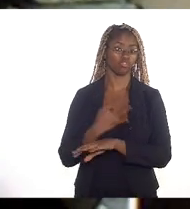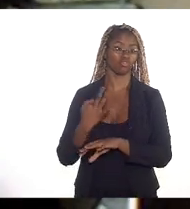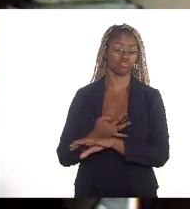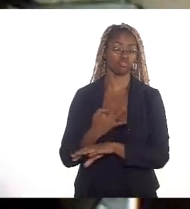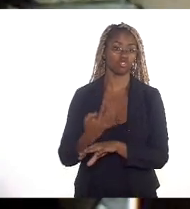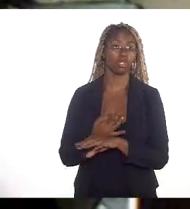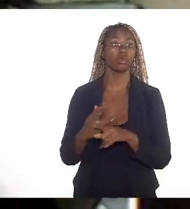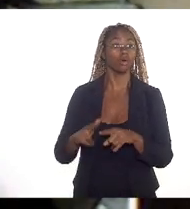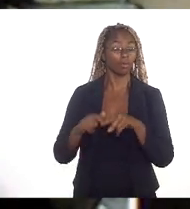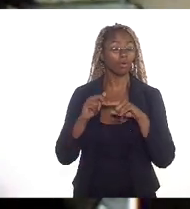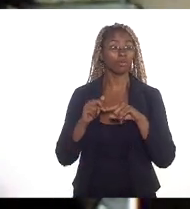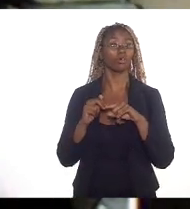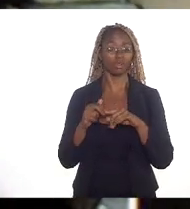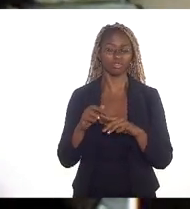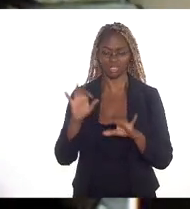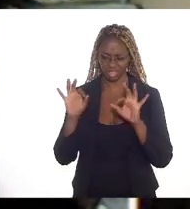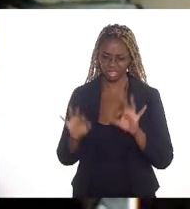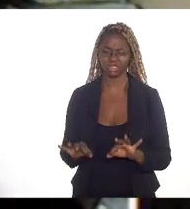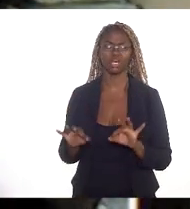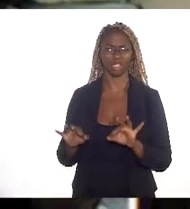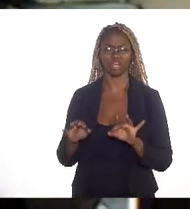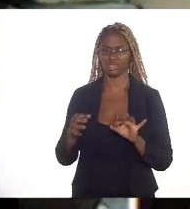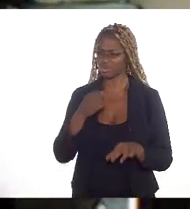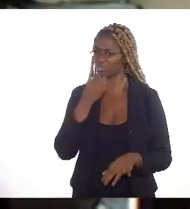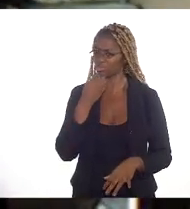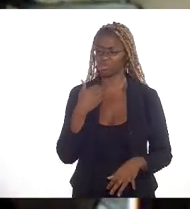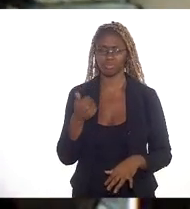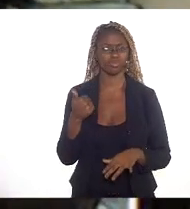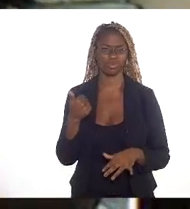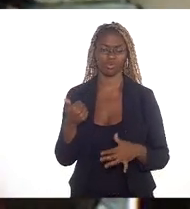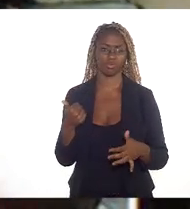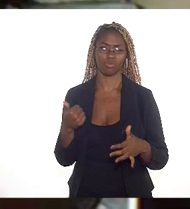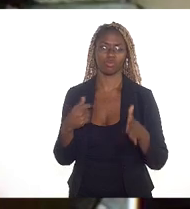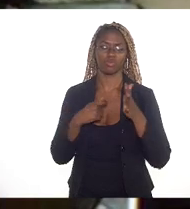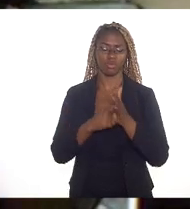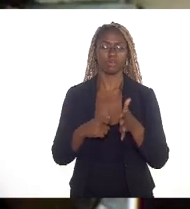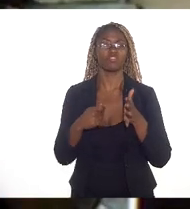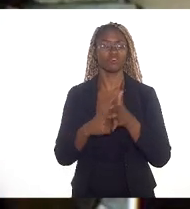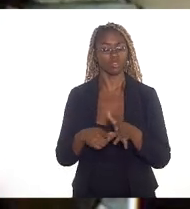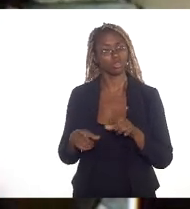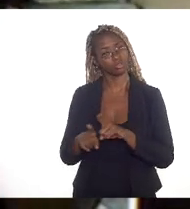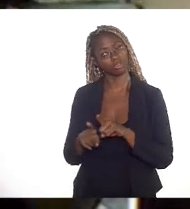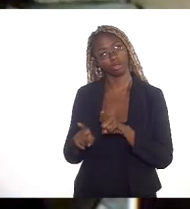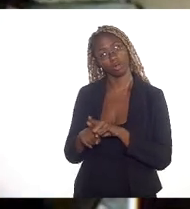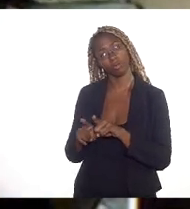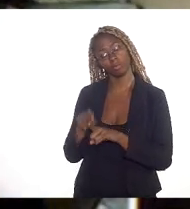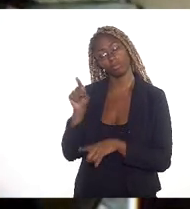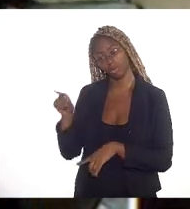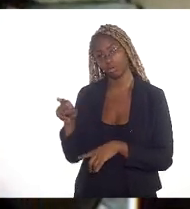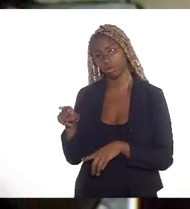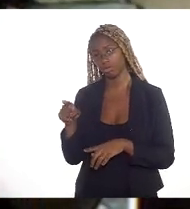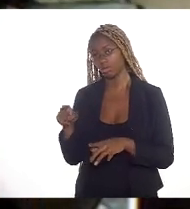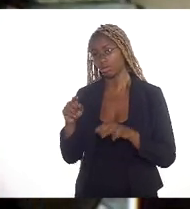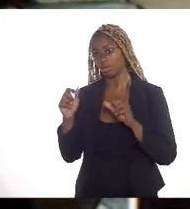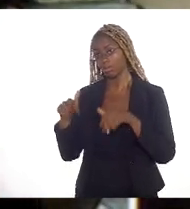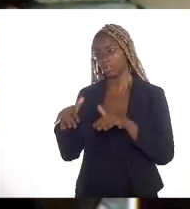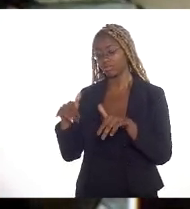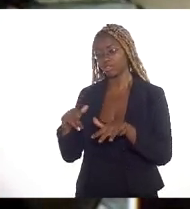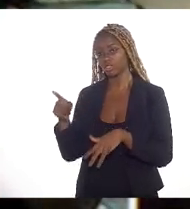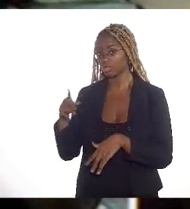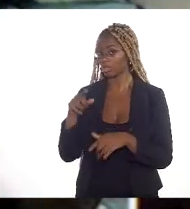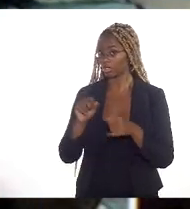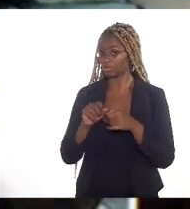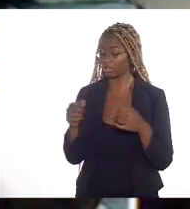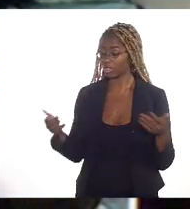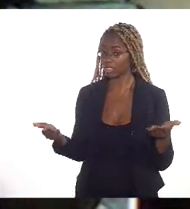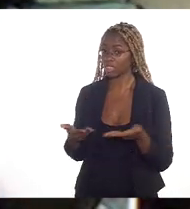motivo mais legítimo de uma greve ou de qualquer protesto do que a preservação da própria vida, que é o que os profissionais da educação estão fazendo nesse